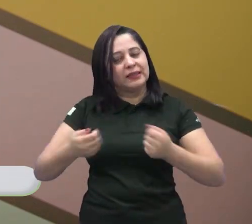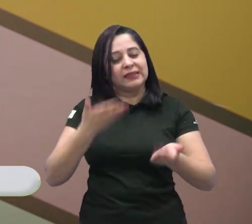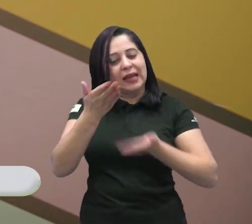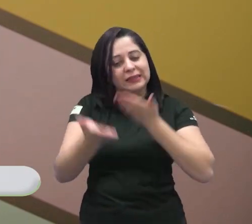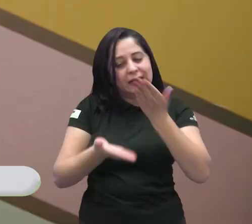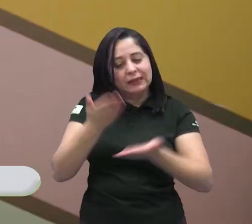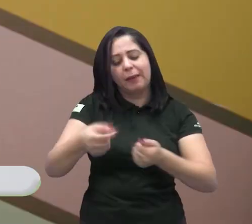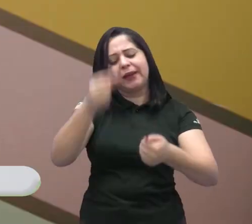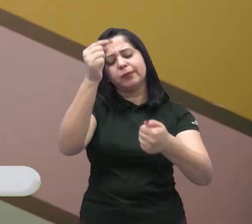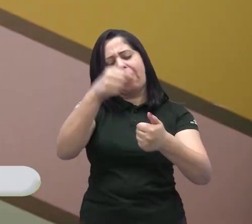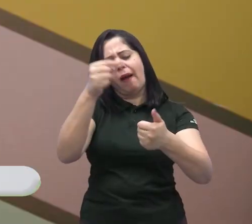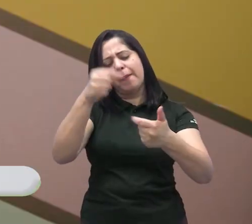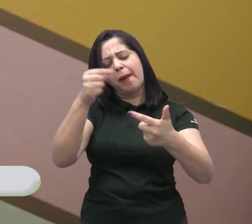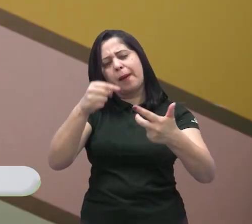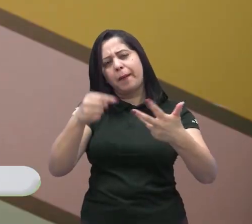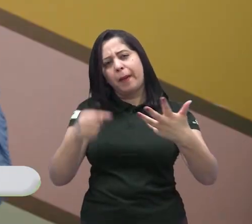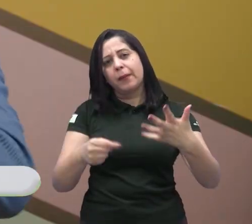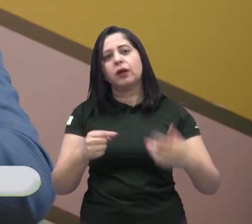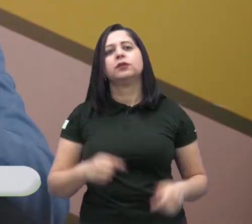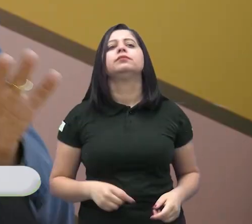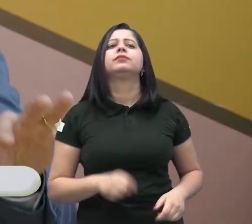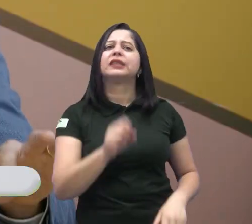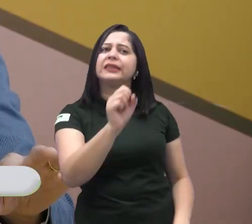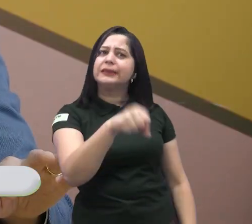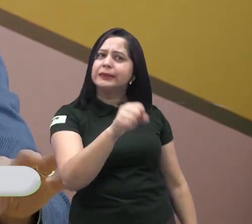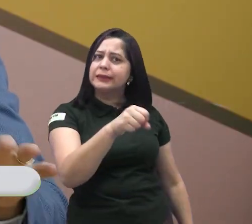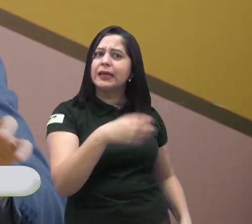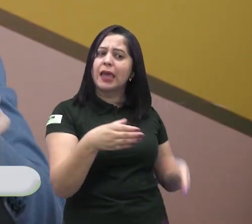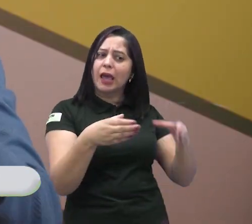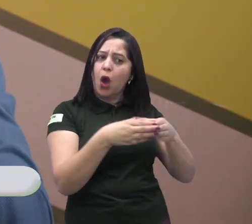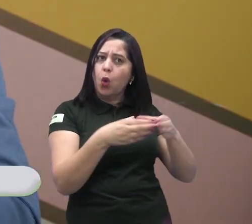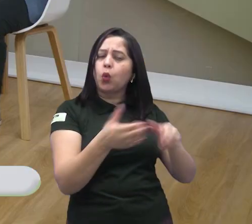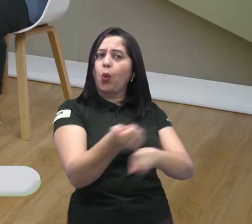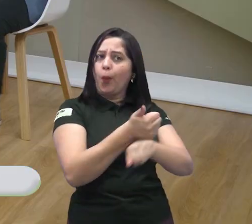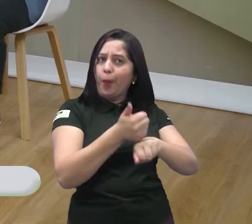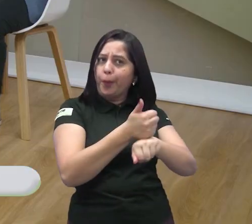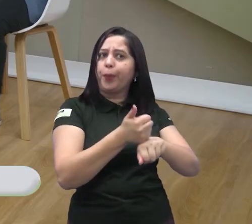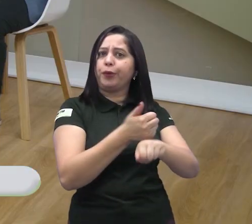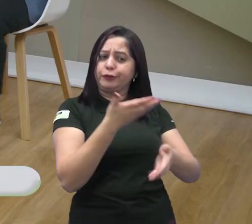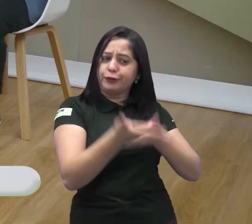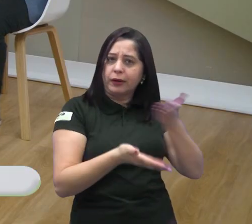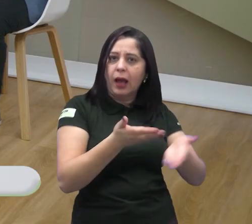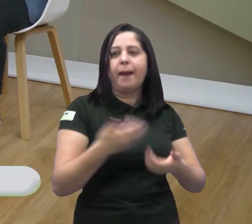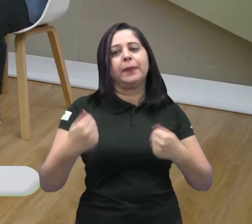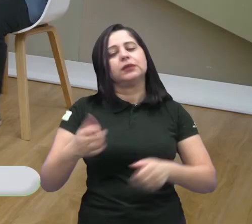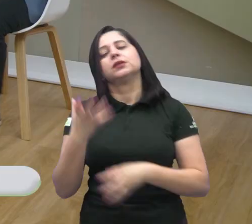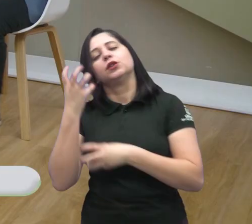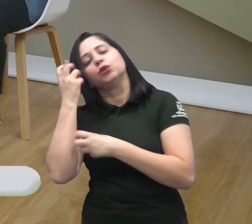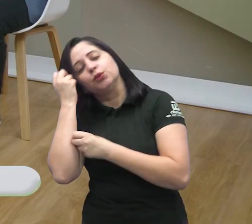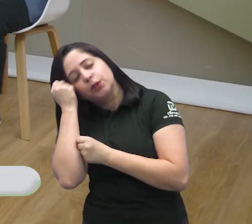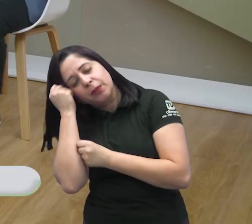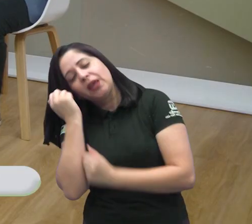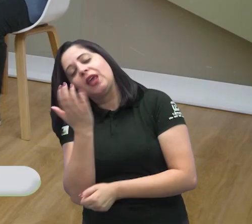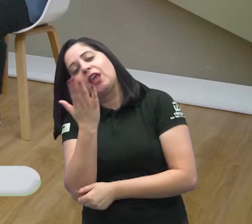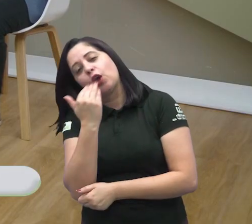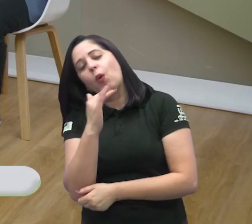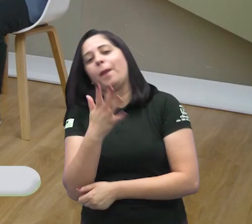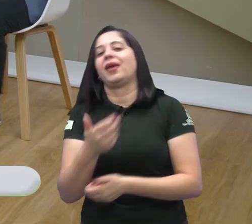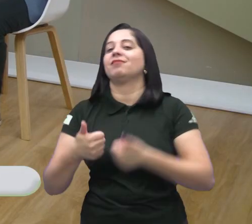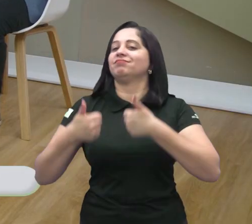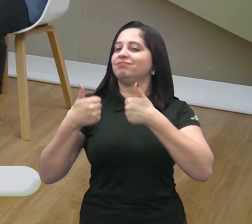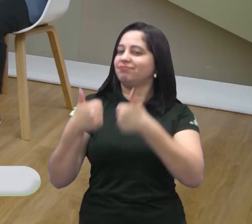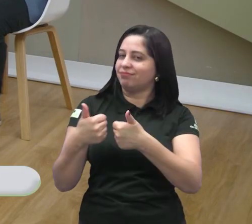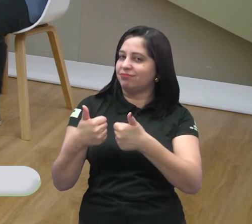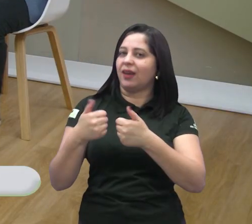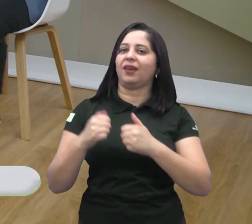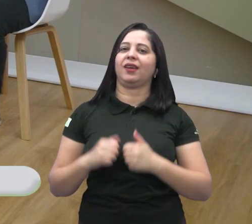dentários. Mas a gente tem que tratar o fora a odontologia. É um conjunto, né? Uma rede de apoio. De estresse, tem que dormir bem, se